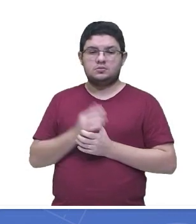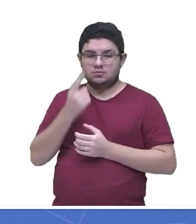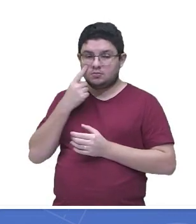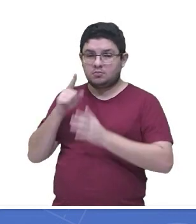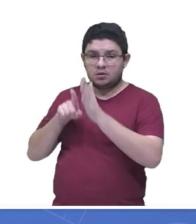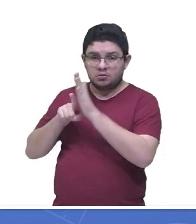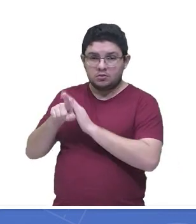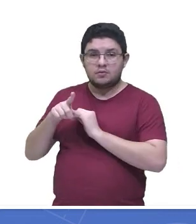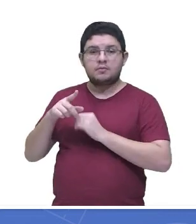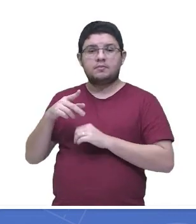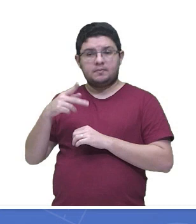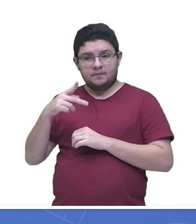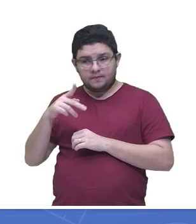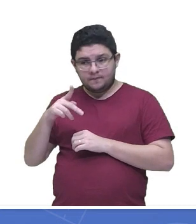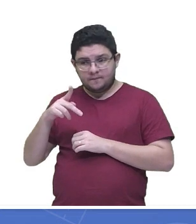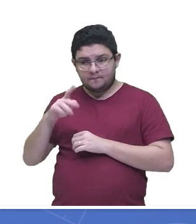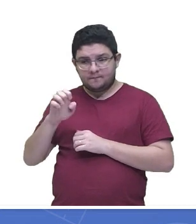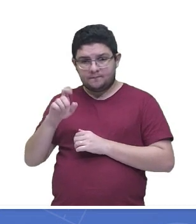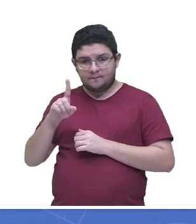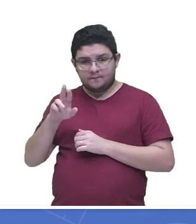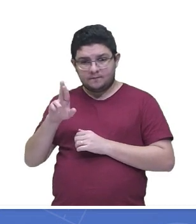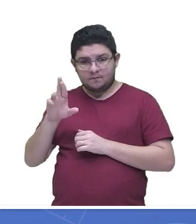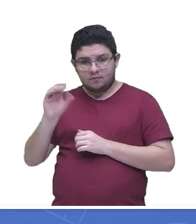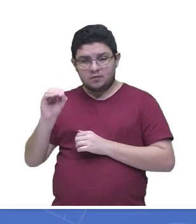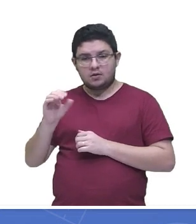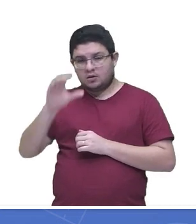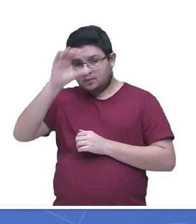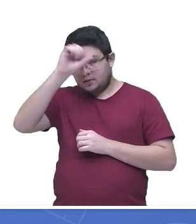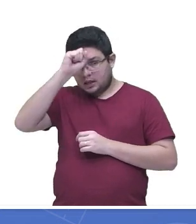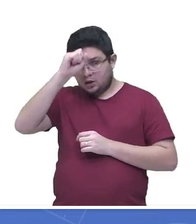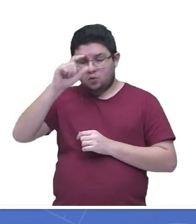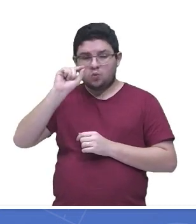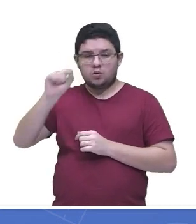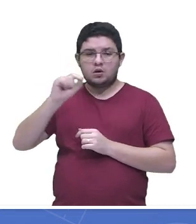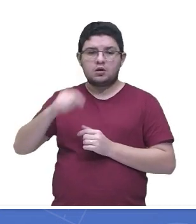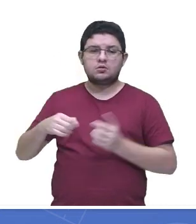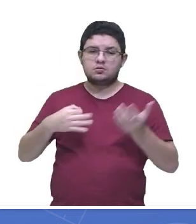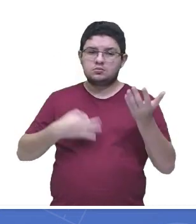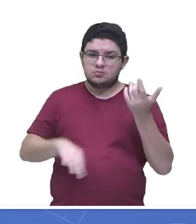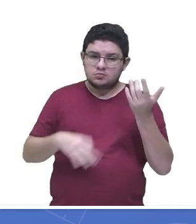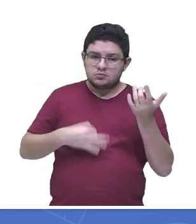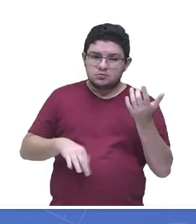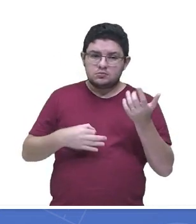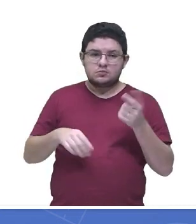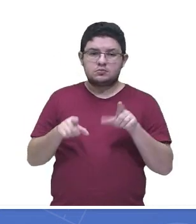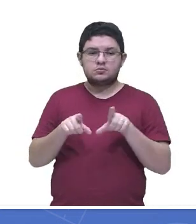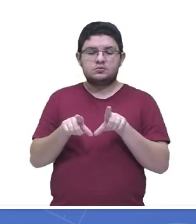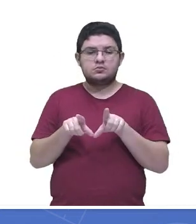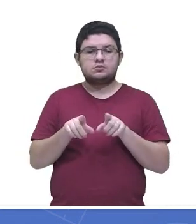tocar violão, guitar, violão. No, he wasn't. He was playing the drums. Ok?